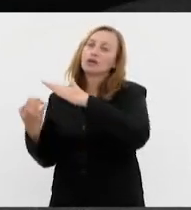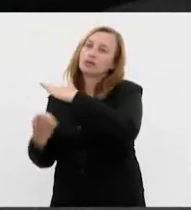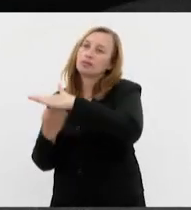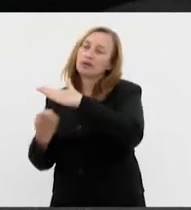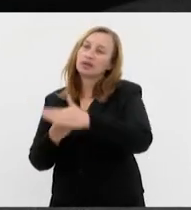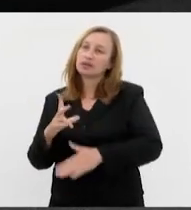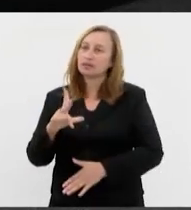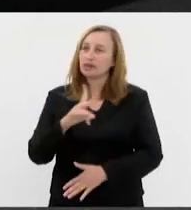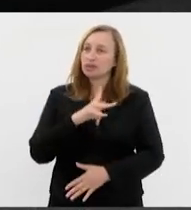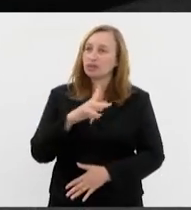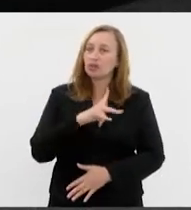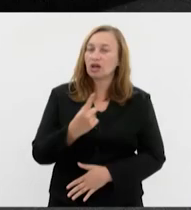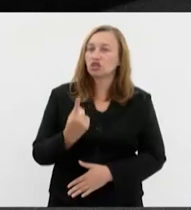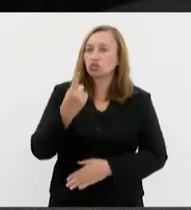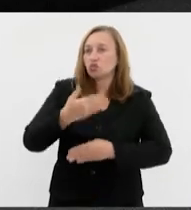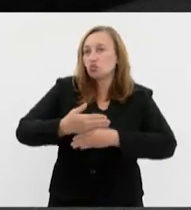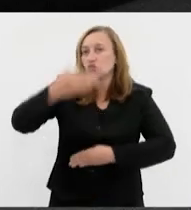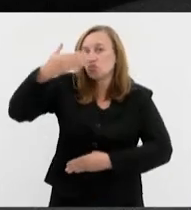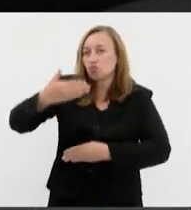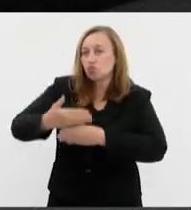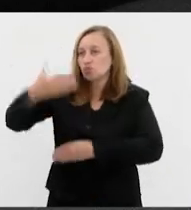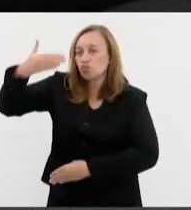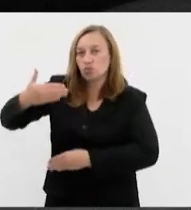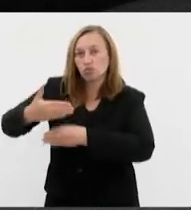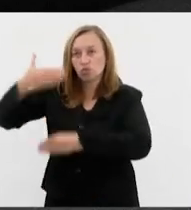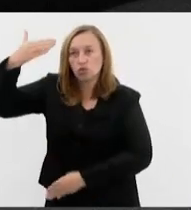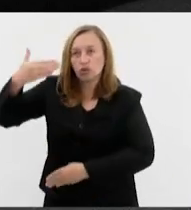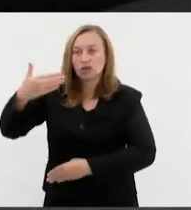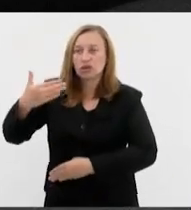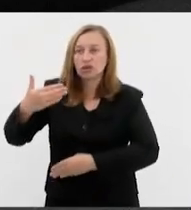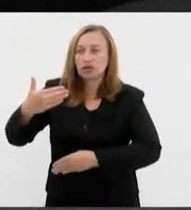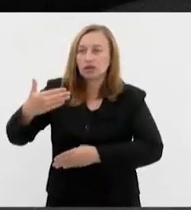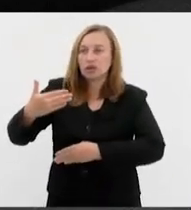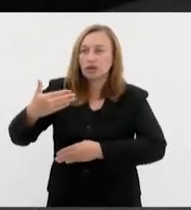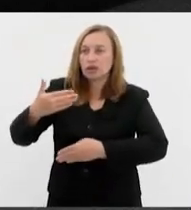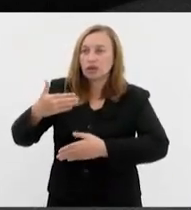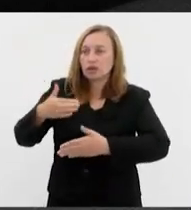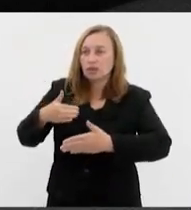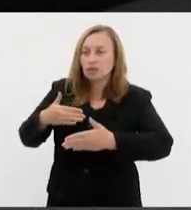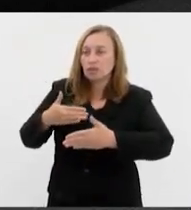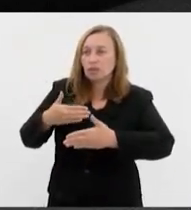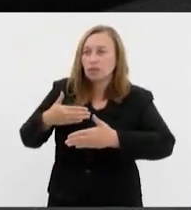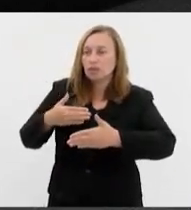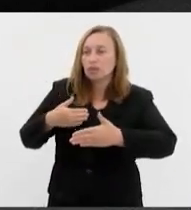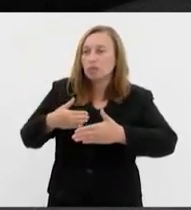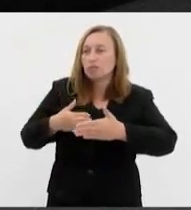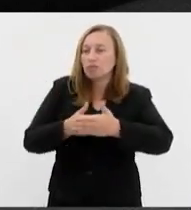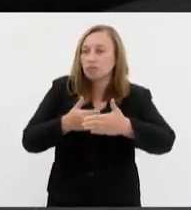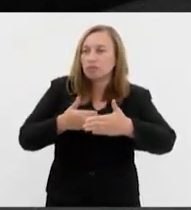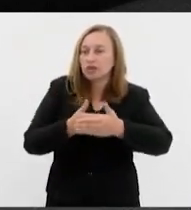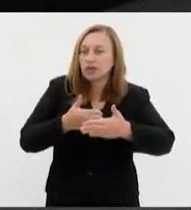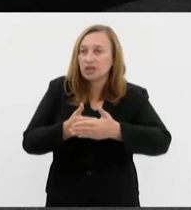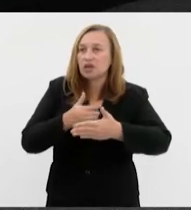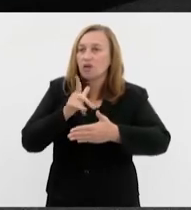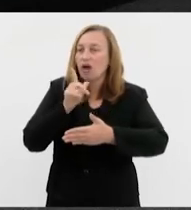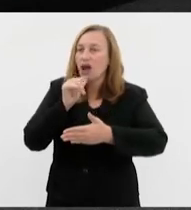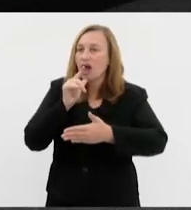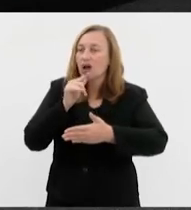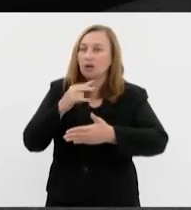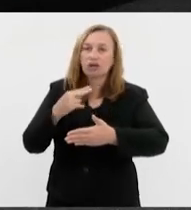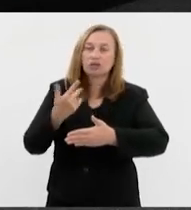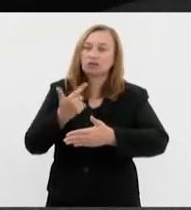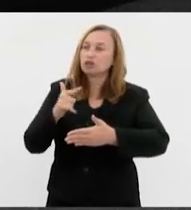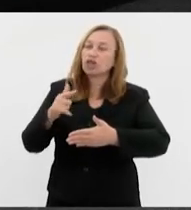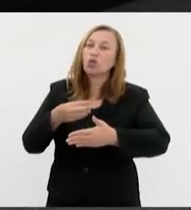um muro que conteve a água. E se a água não tem espaço para passar,